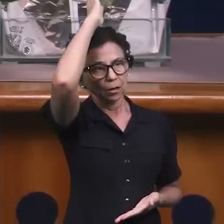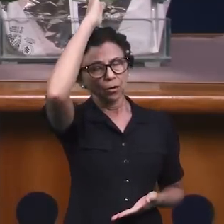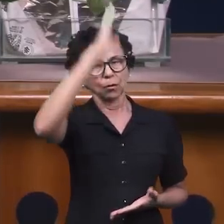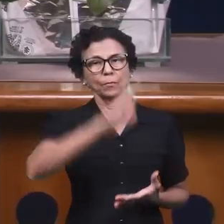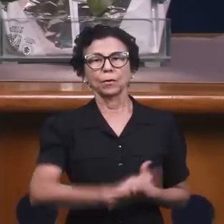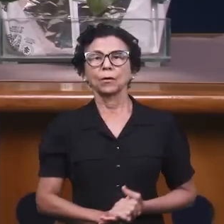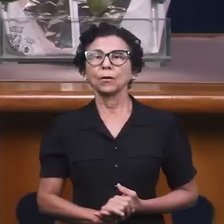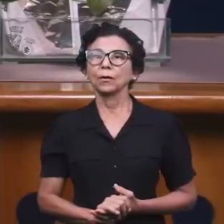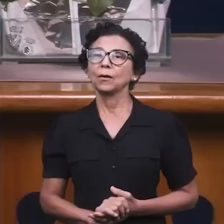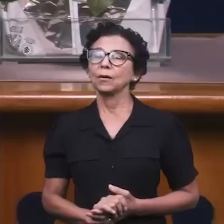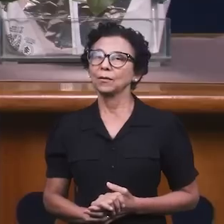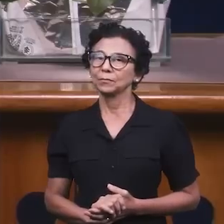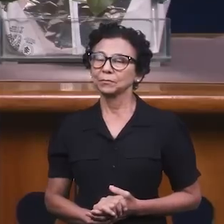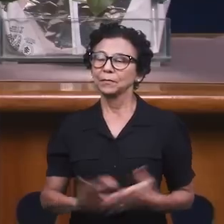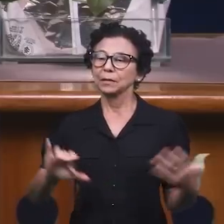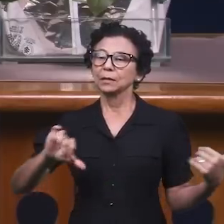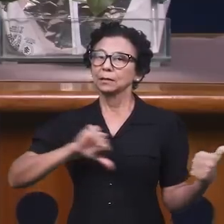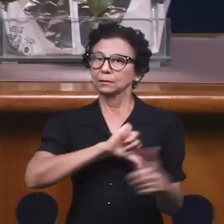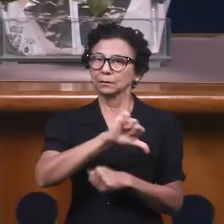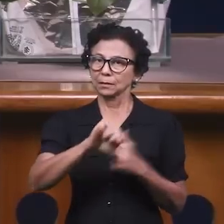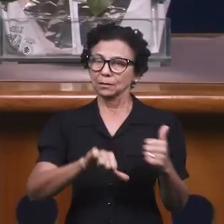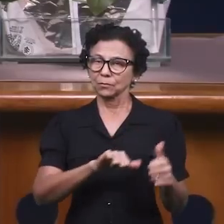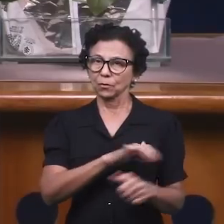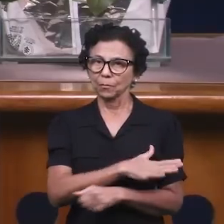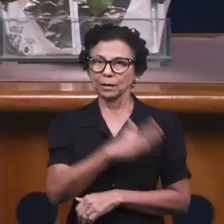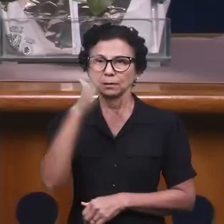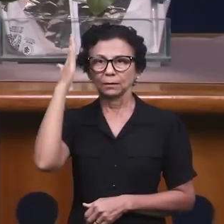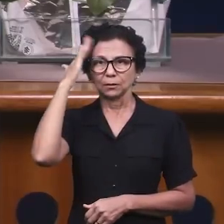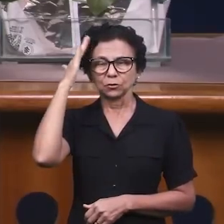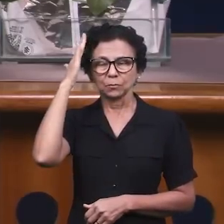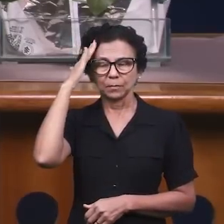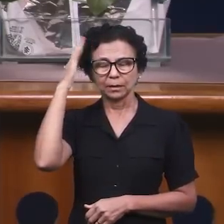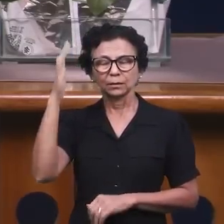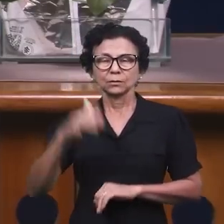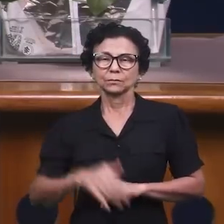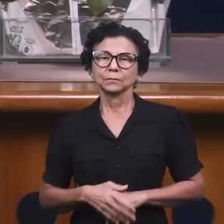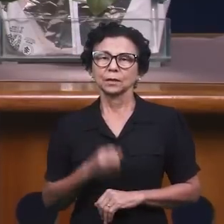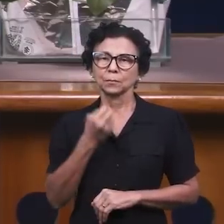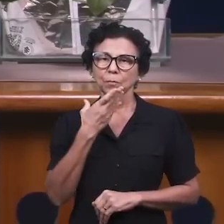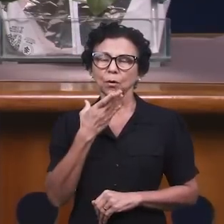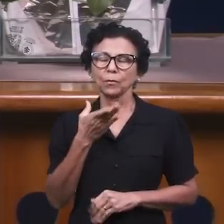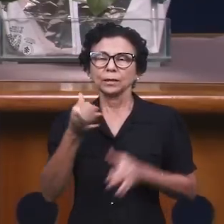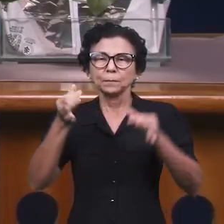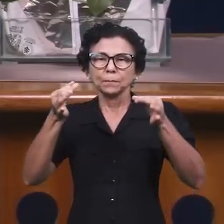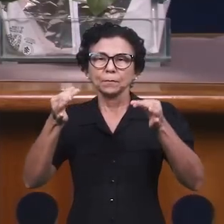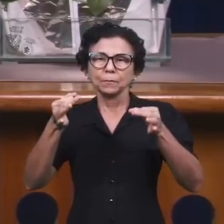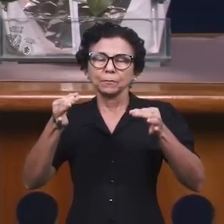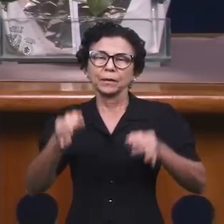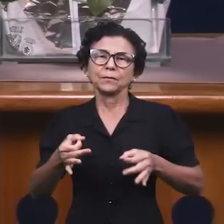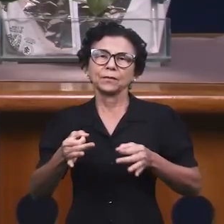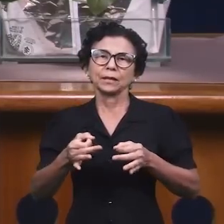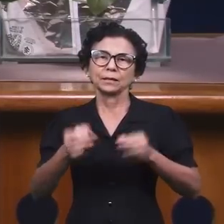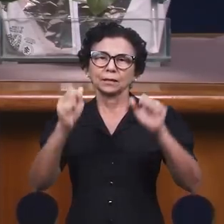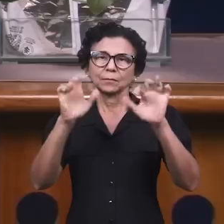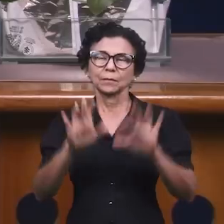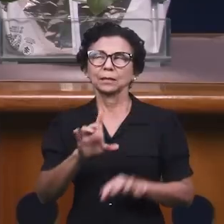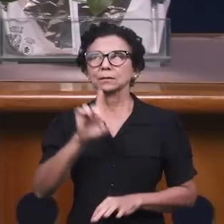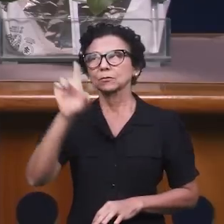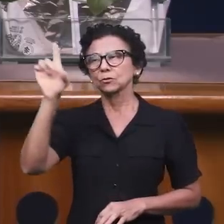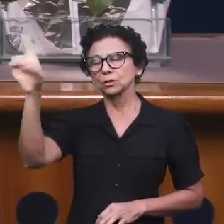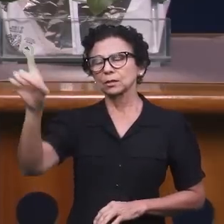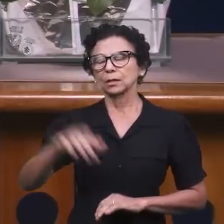experimenteis a boa, perfeita e agradável vontade de Deus. Sem transformação não há evangelho, sem transformação não há